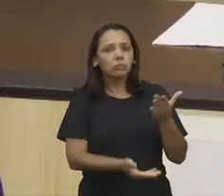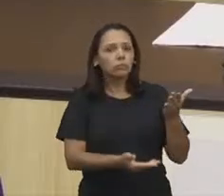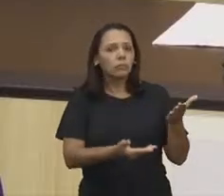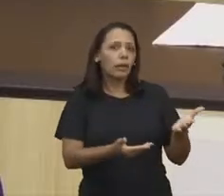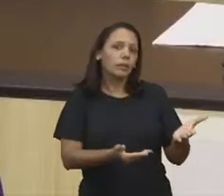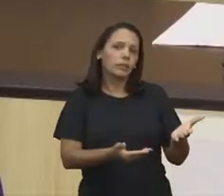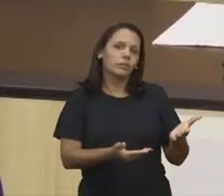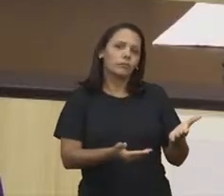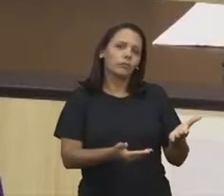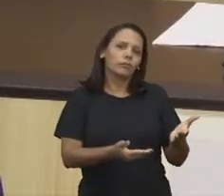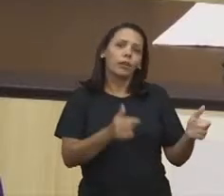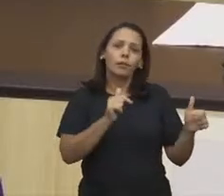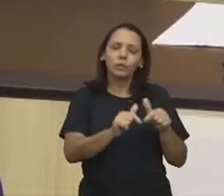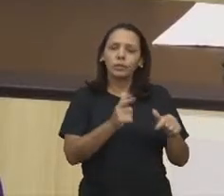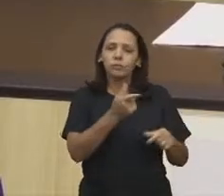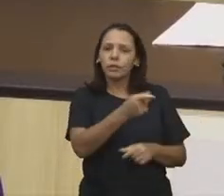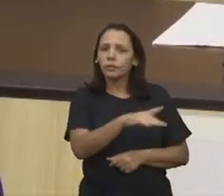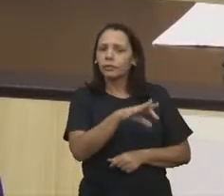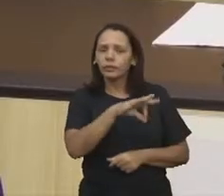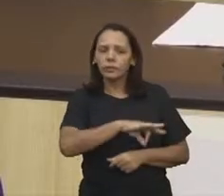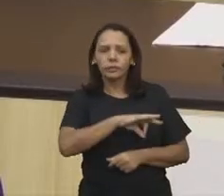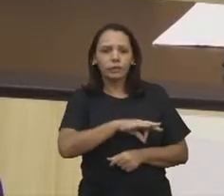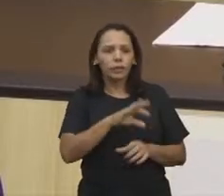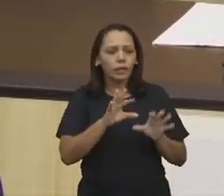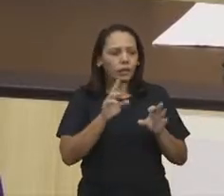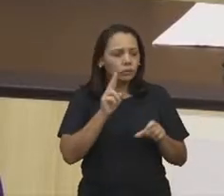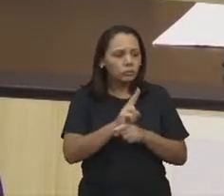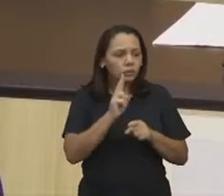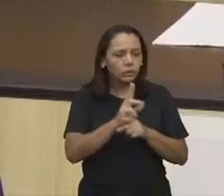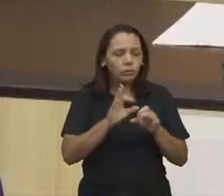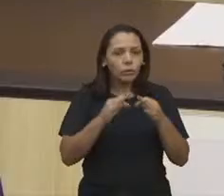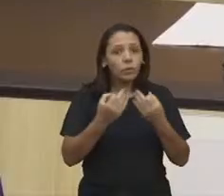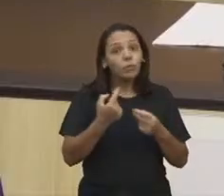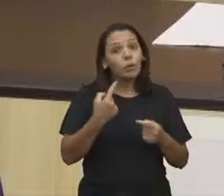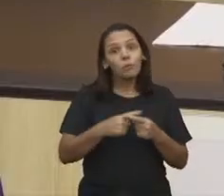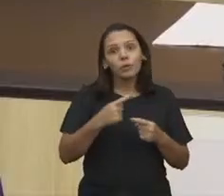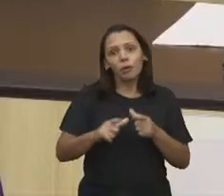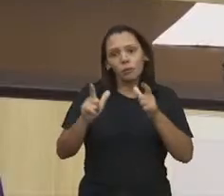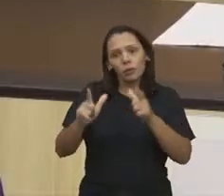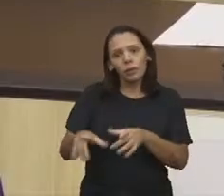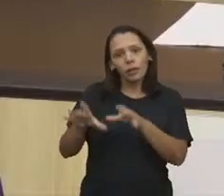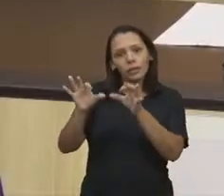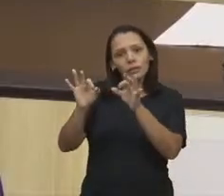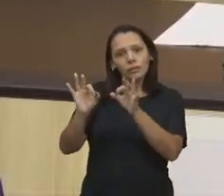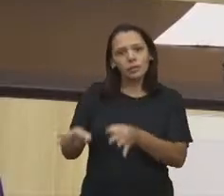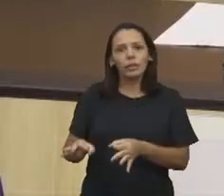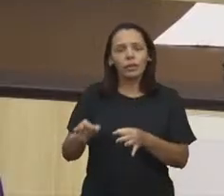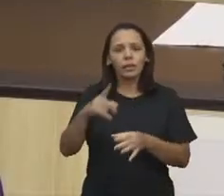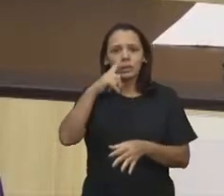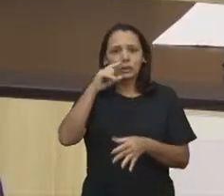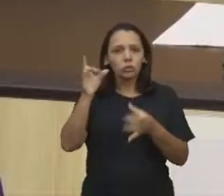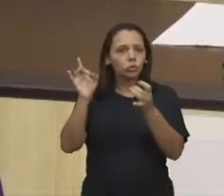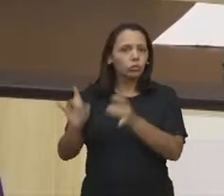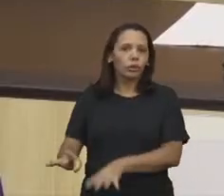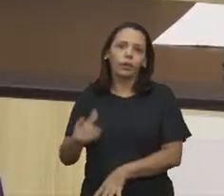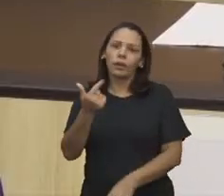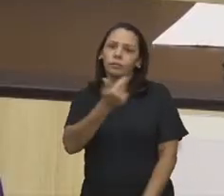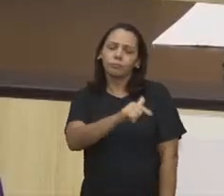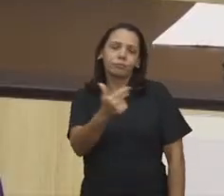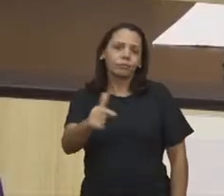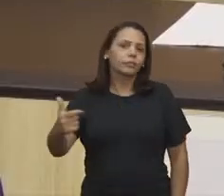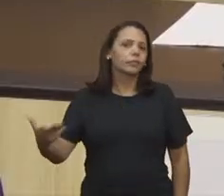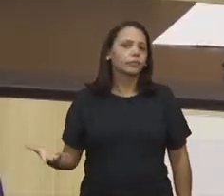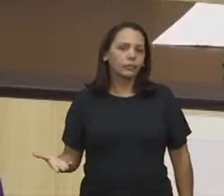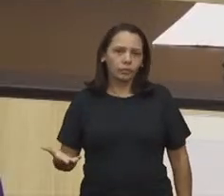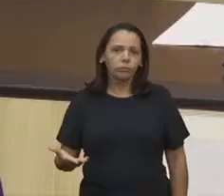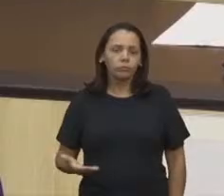ganhar o pão de cada dia, mas tudo isso porque não tem local de jogar. Não tem local de jogar. Essa é a realidade que nós encontramos aqui hoje na